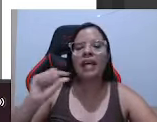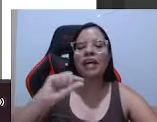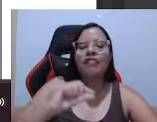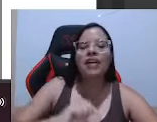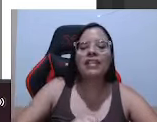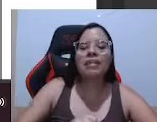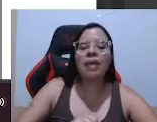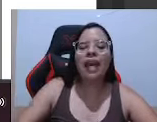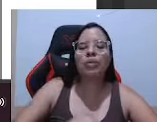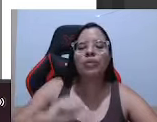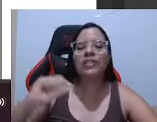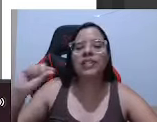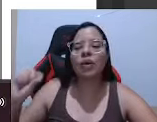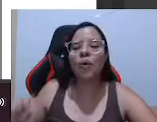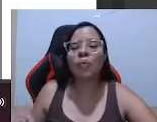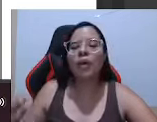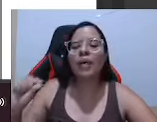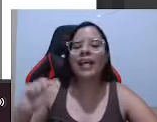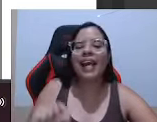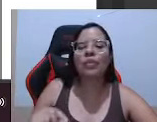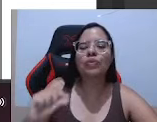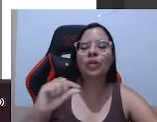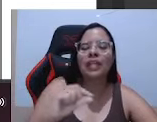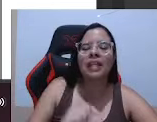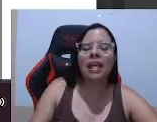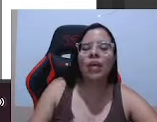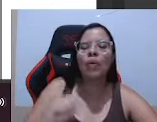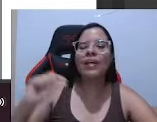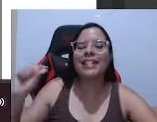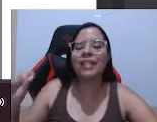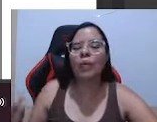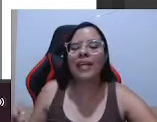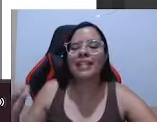pedagogia. Vencimento: